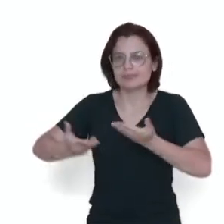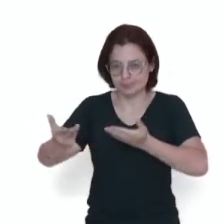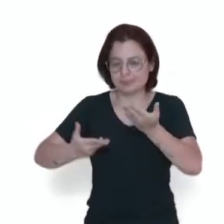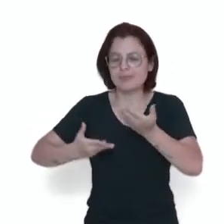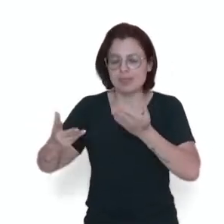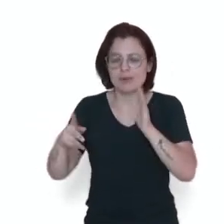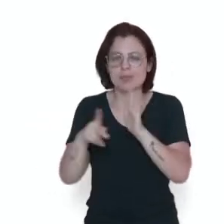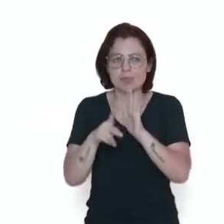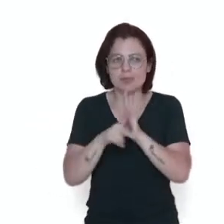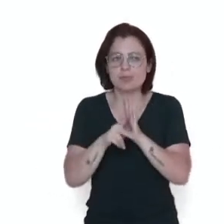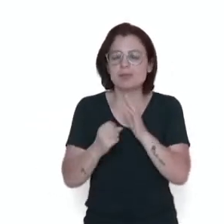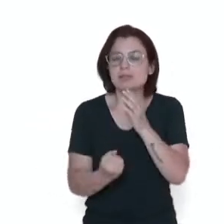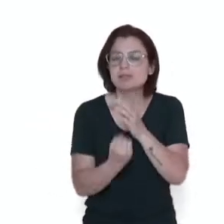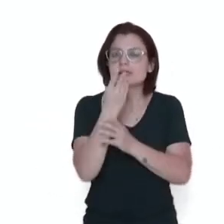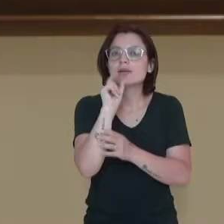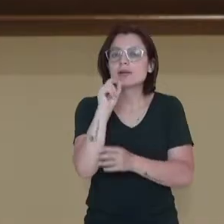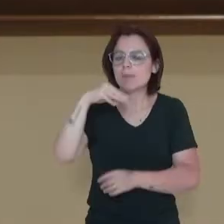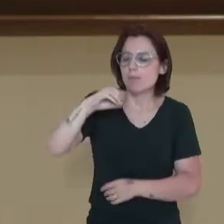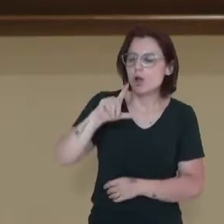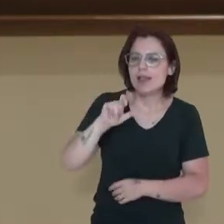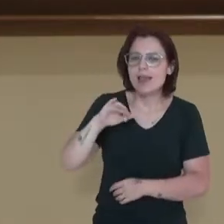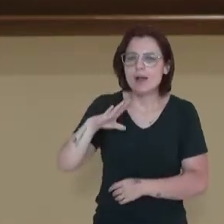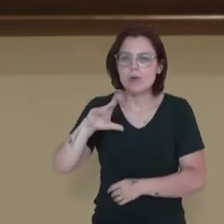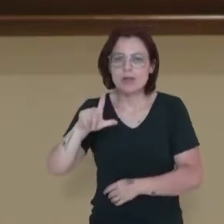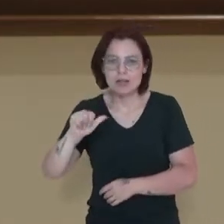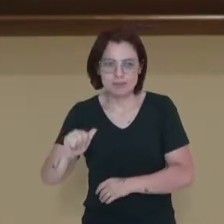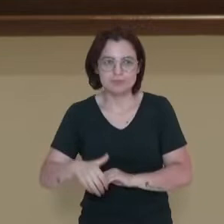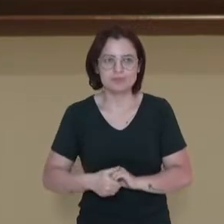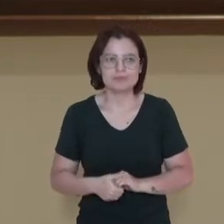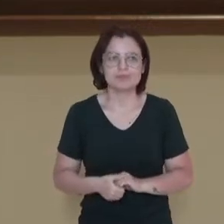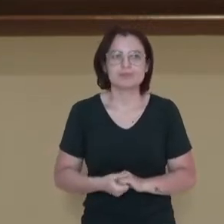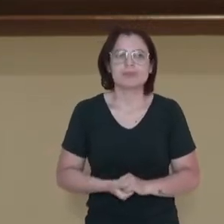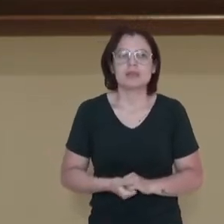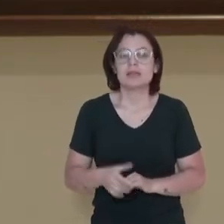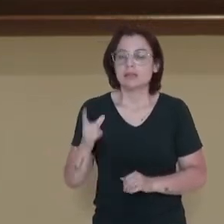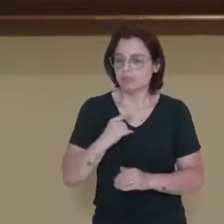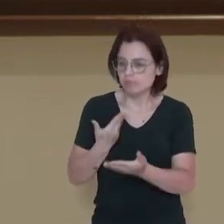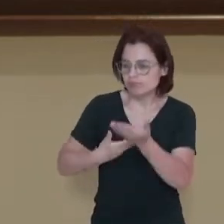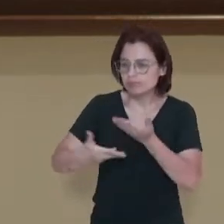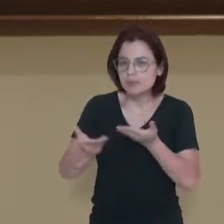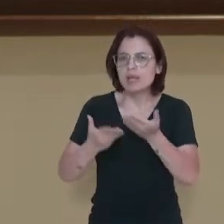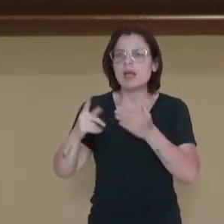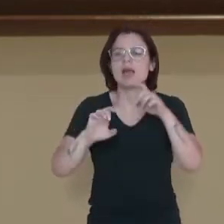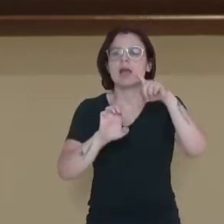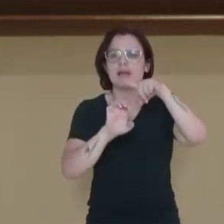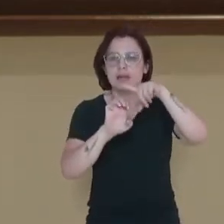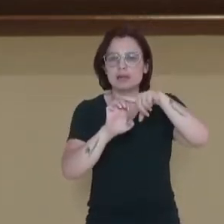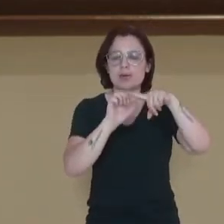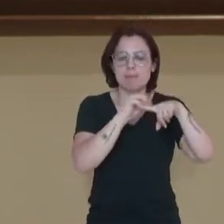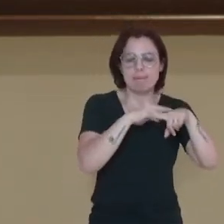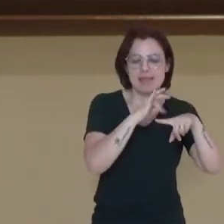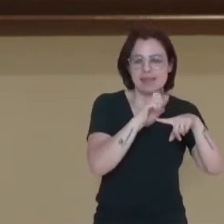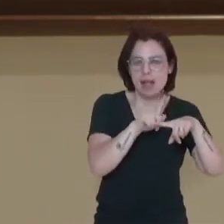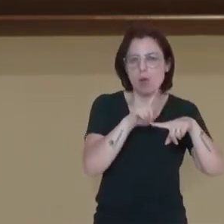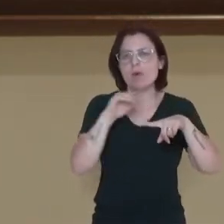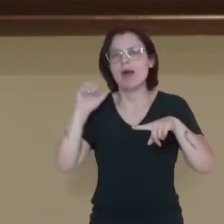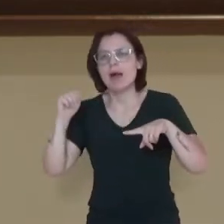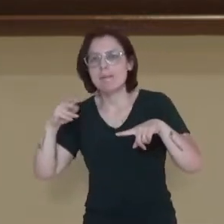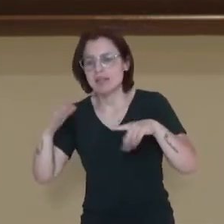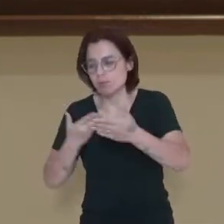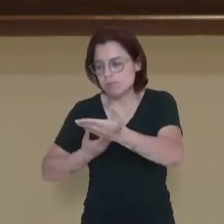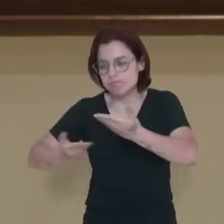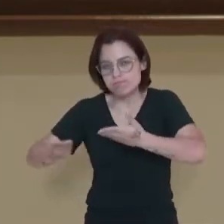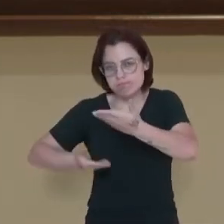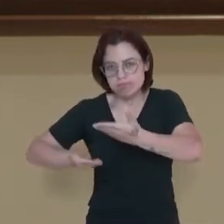químicos para formar moléculas ou substâncias. Ocorre com a transferência de elétrons do metal para o ametal. E aqui na nossa imagem a gente